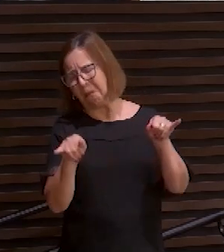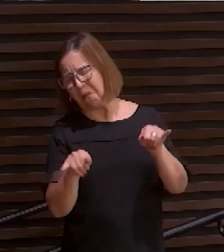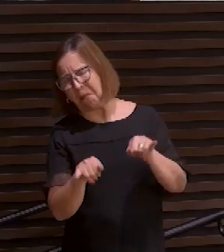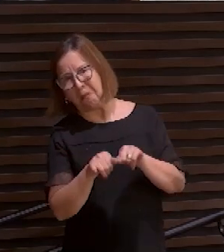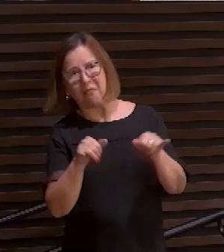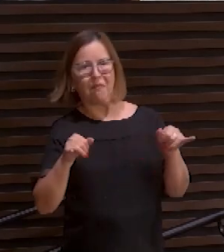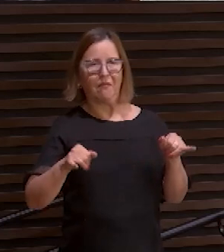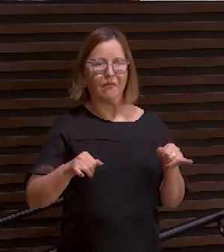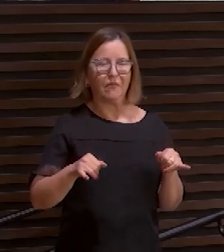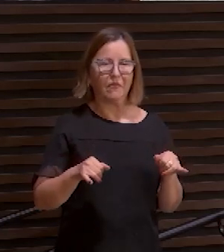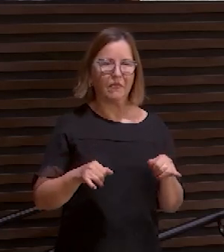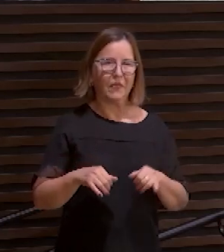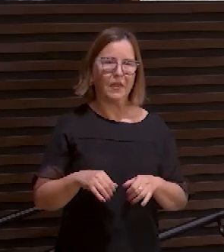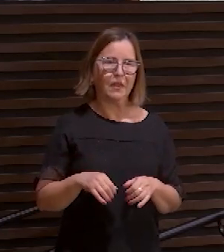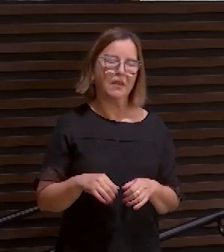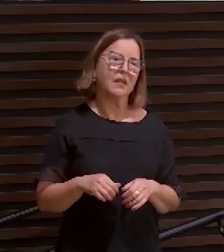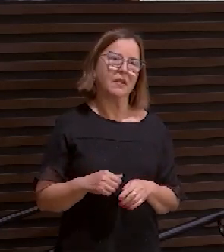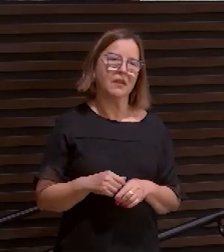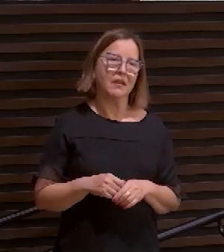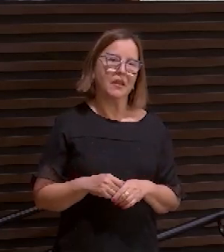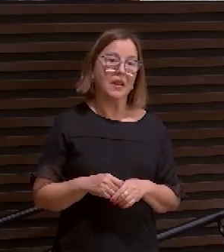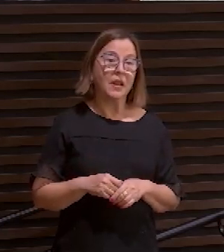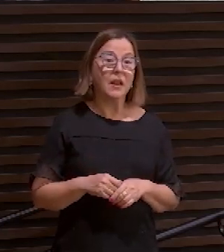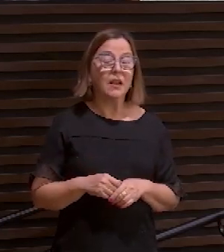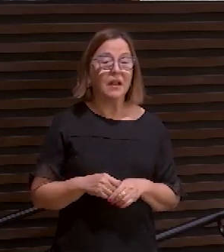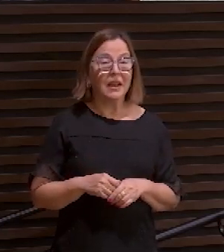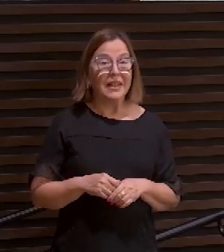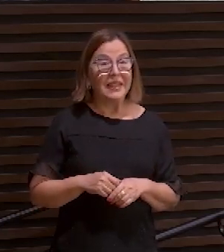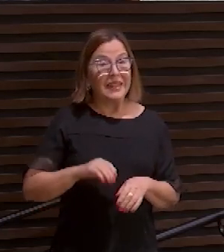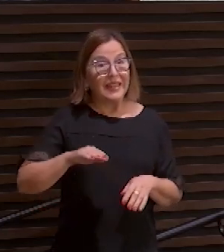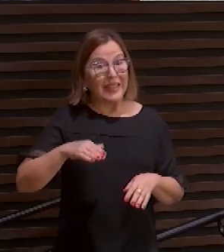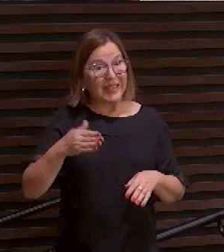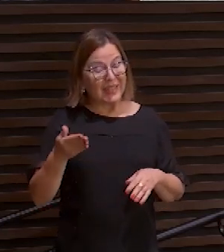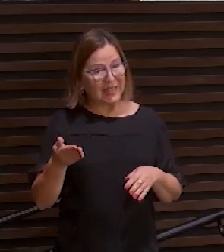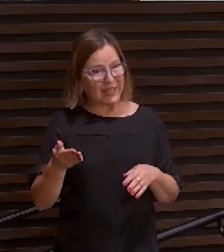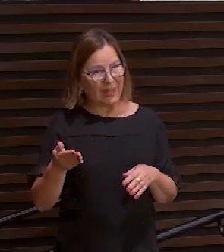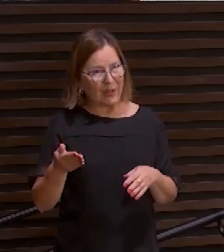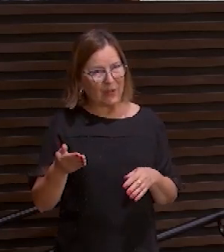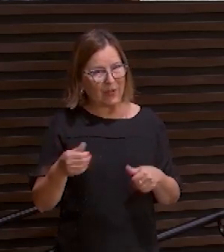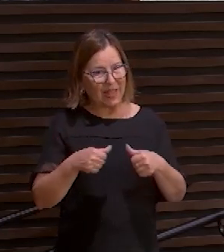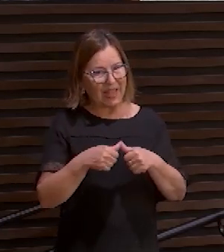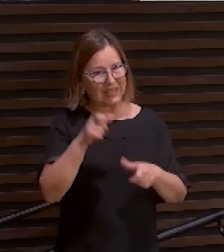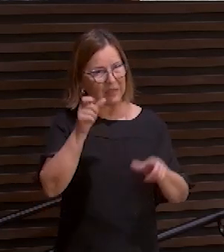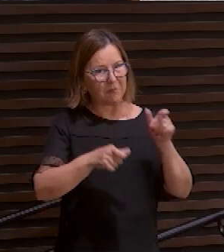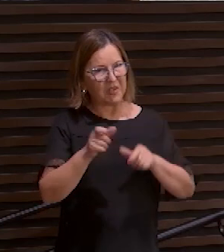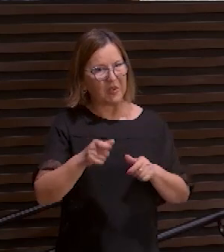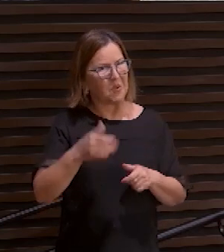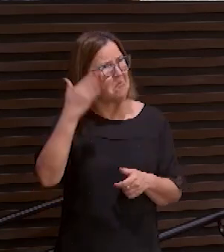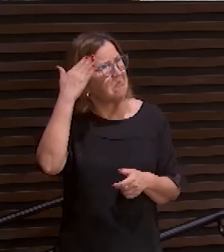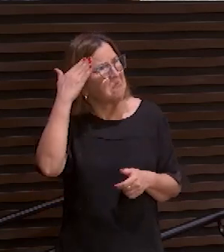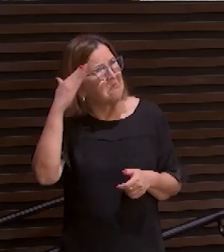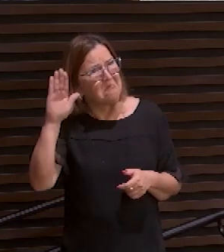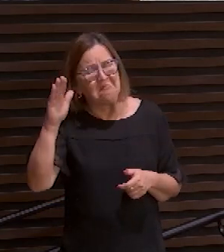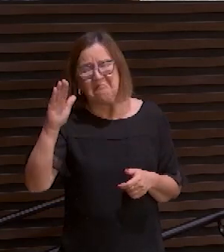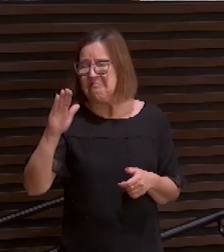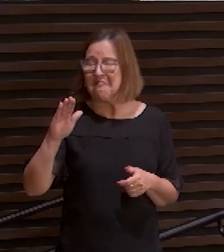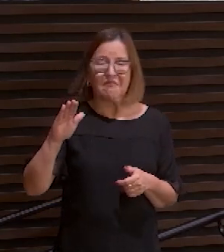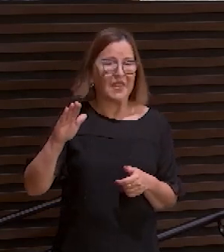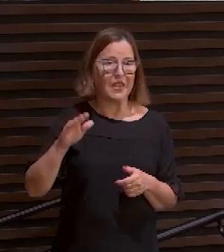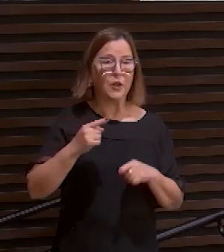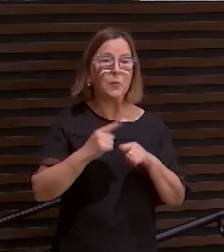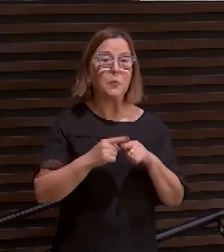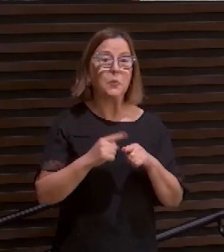são tolice, e eles não podem entendê-las, porque elas se